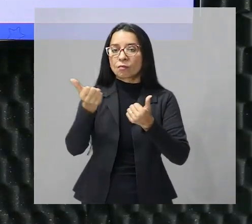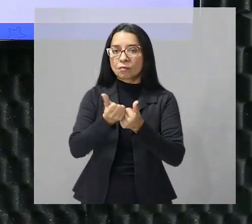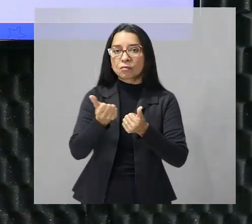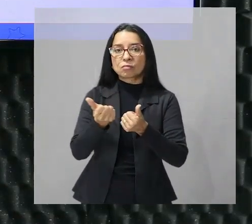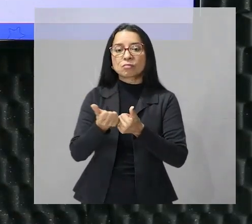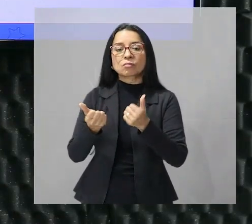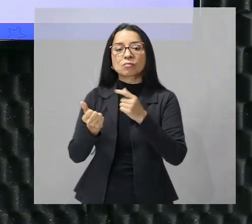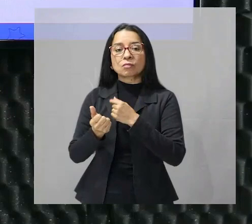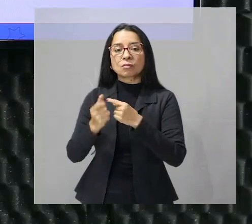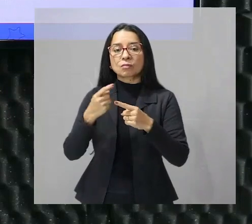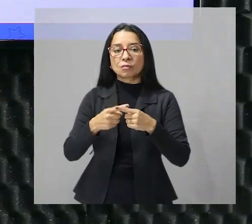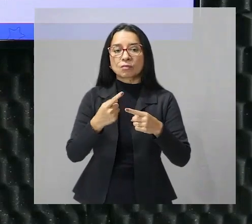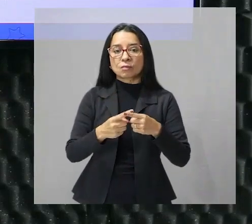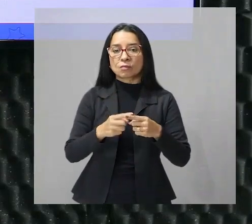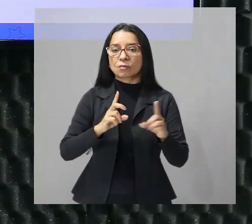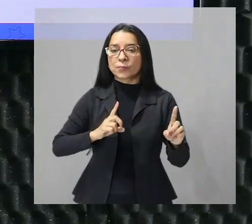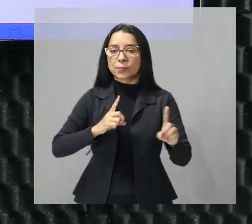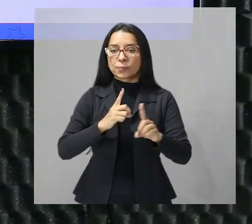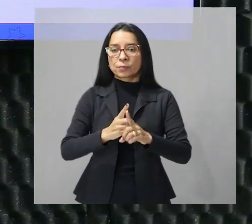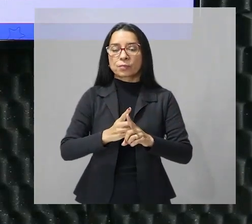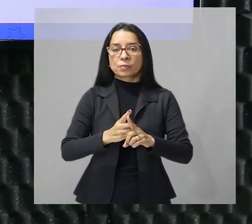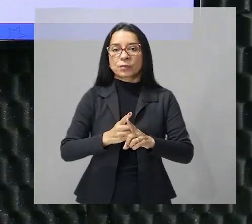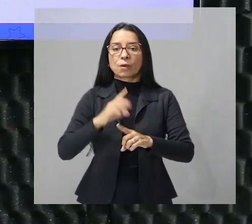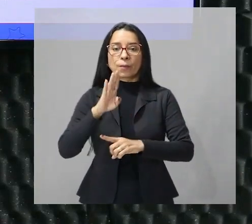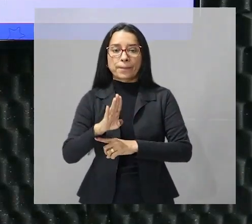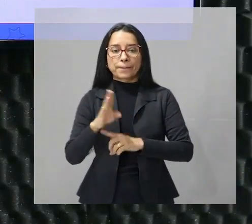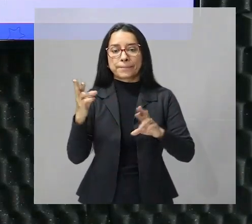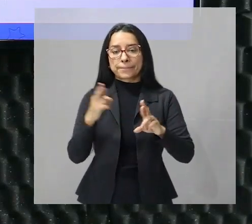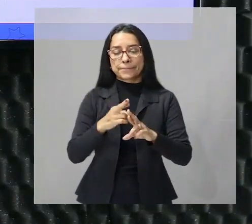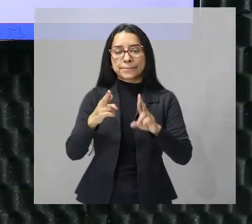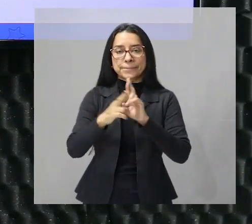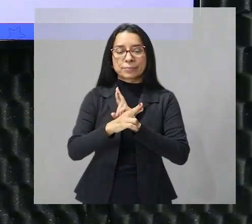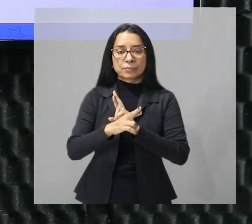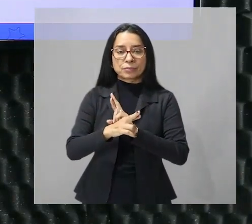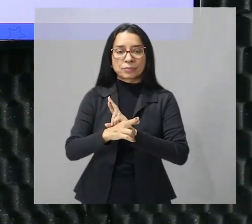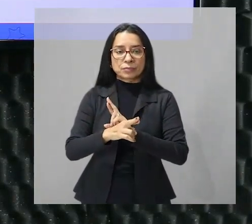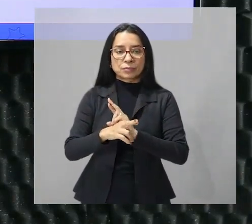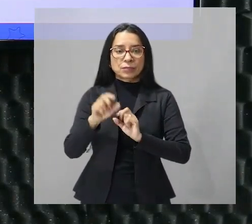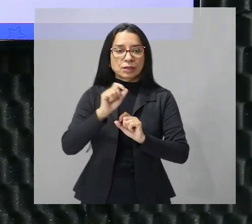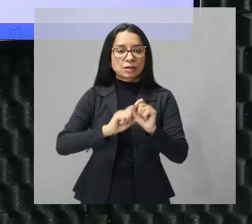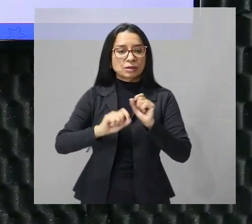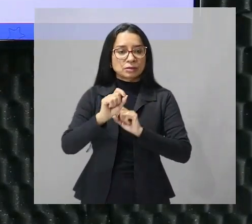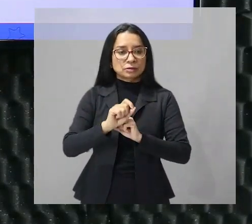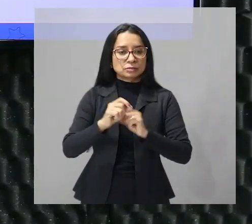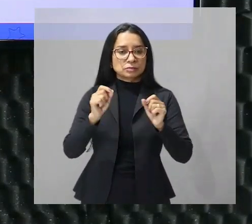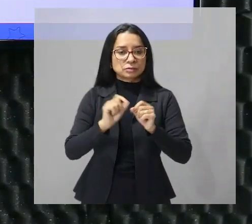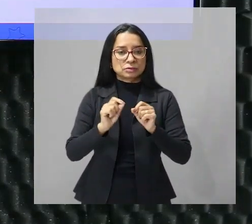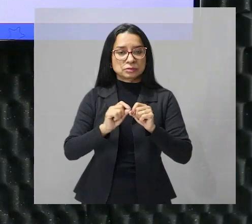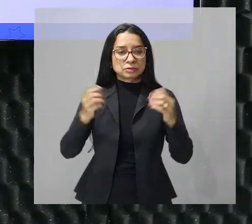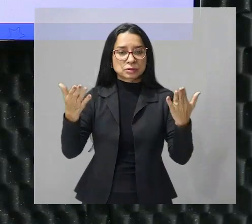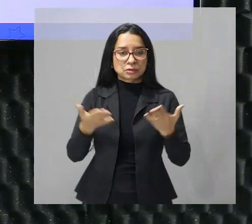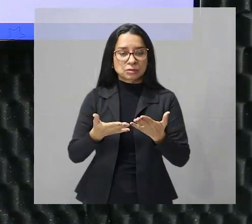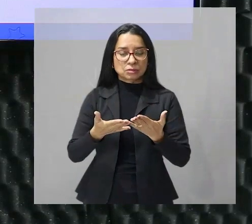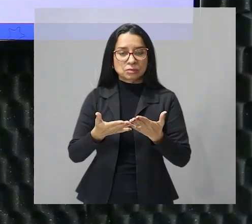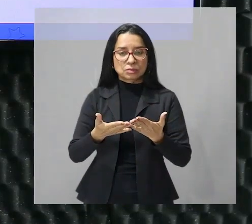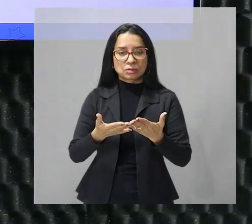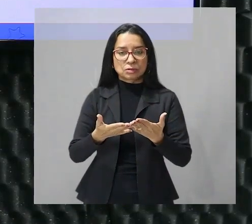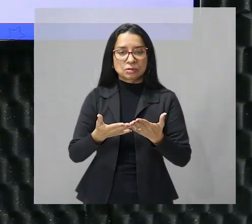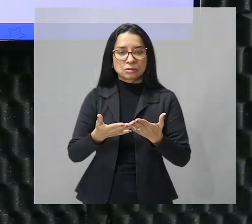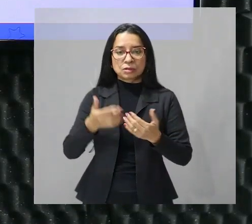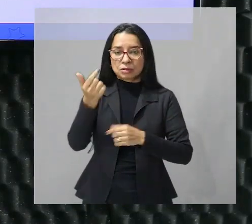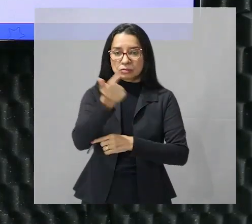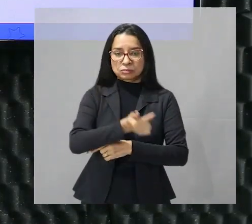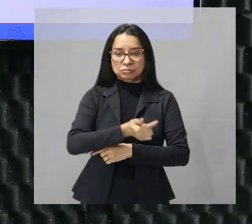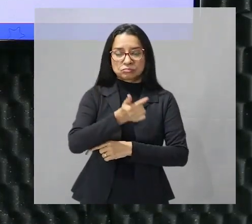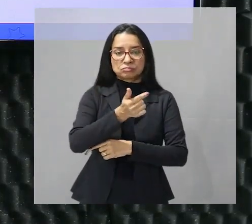substituição dele, porque aí eu já encontro o B correspondente, tá? E é justamente isso que nós vamos fazer. Nós vamos tomar a